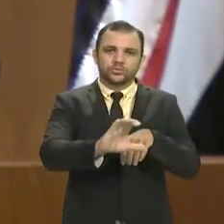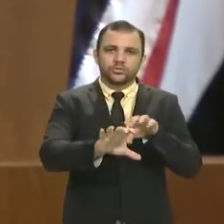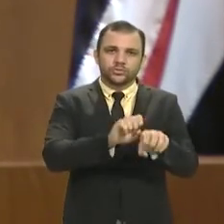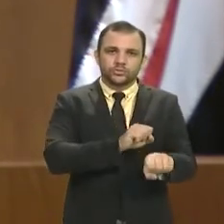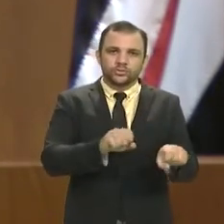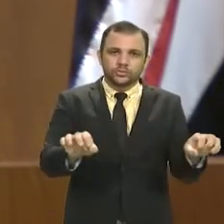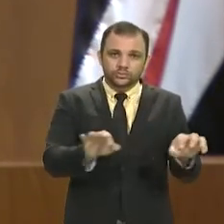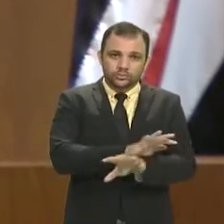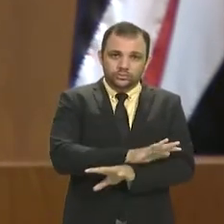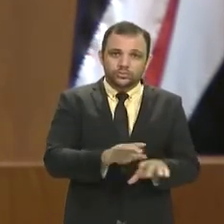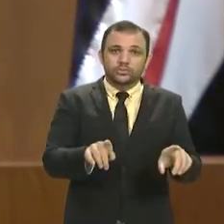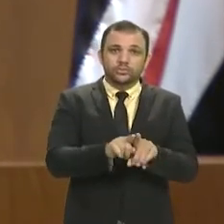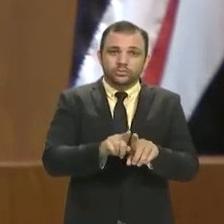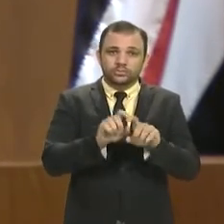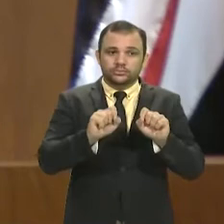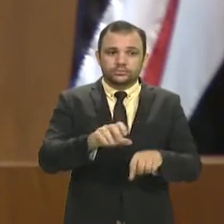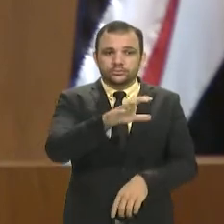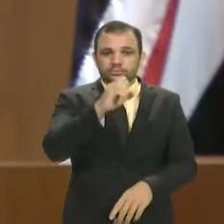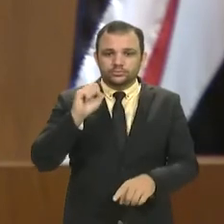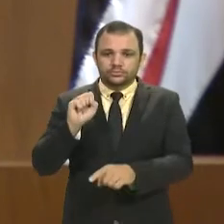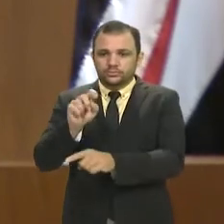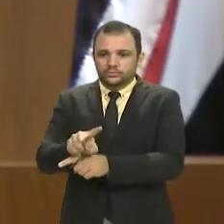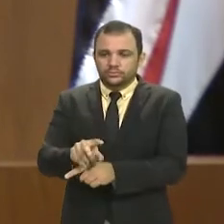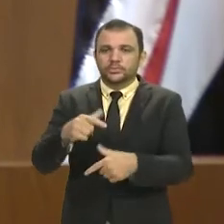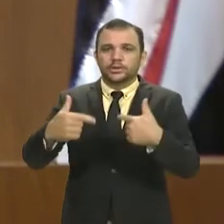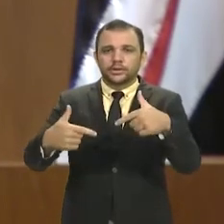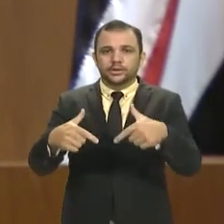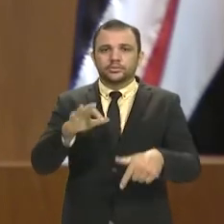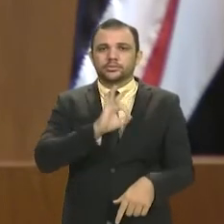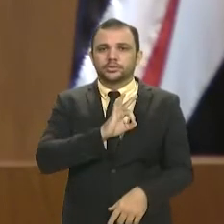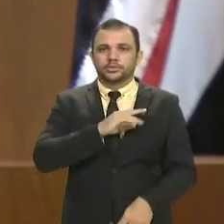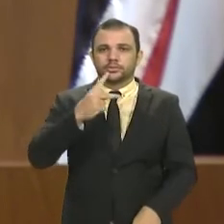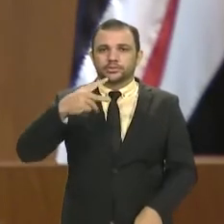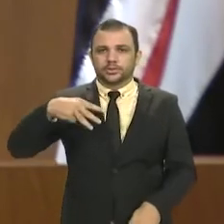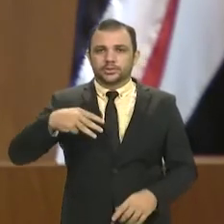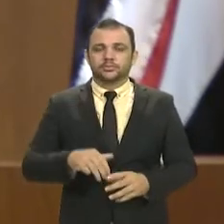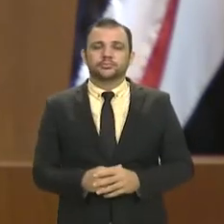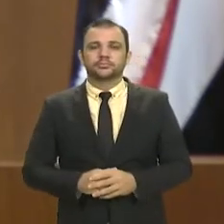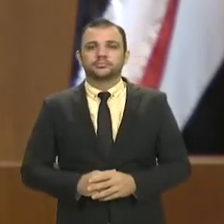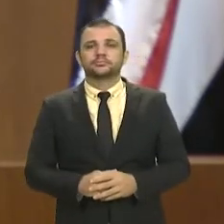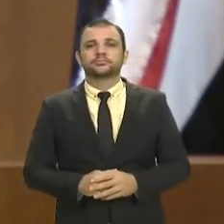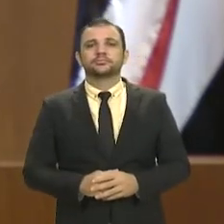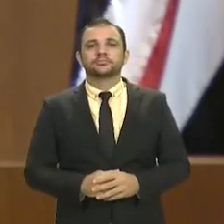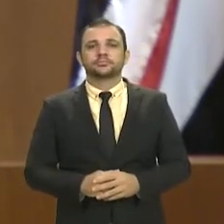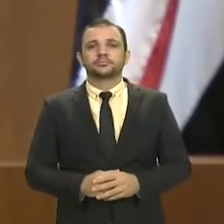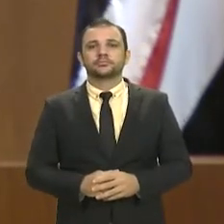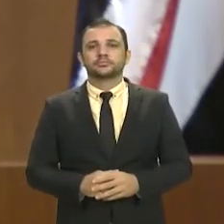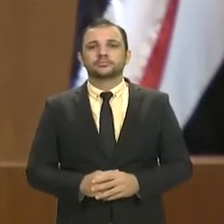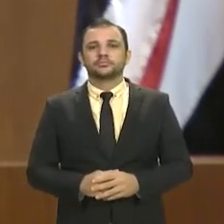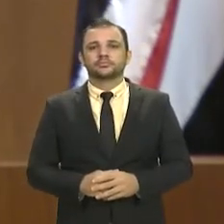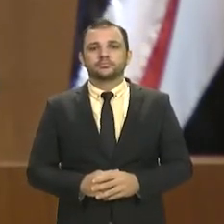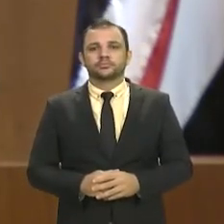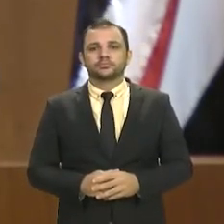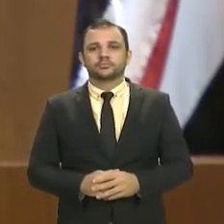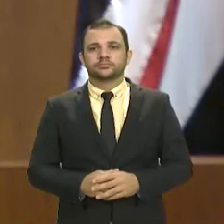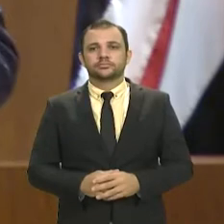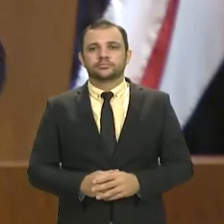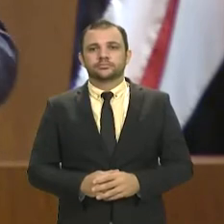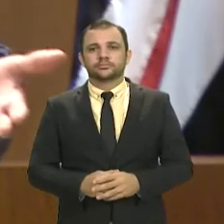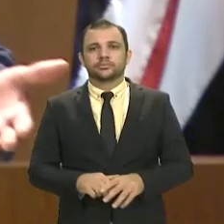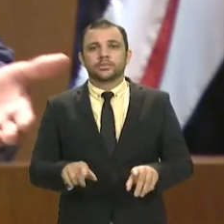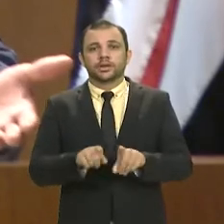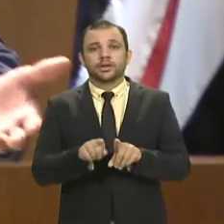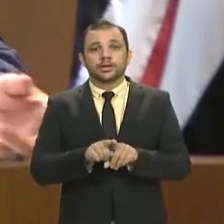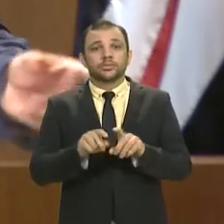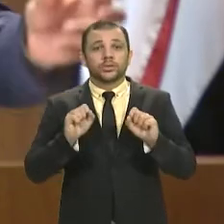ficarem aptos para serem nomeados na Polícia Militar do Estado do Maranhão. E há a possibilidade também da realização